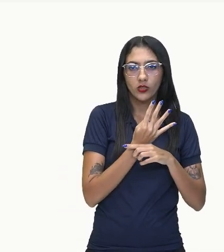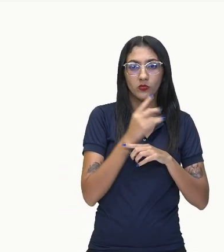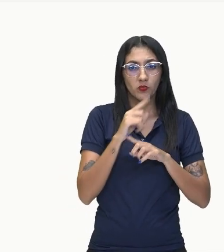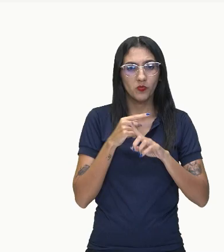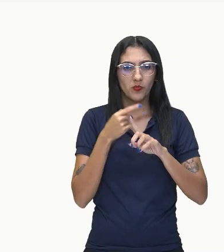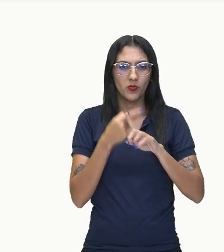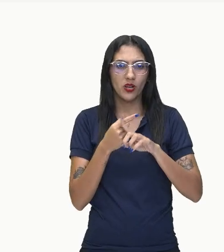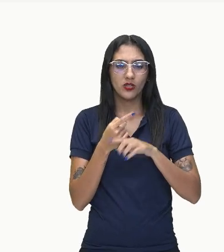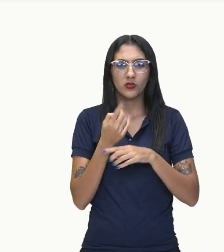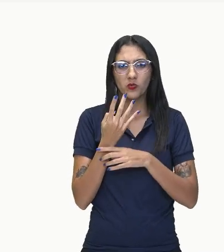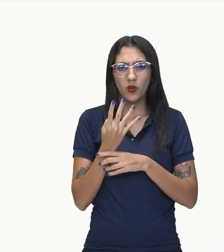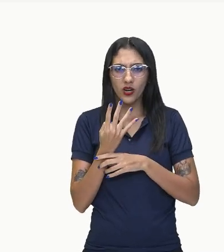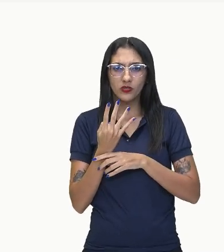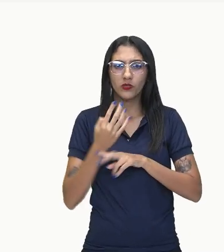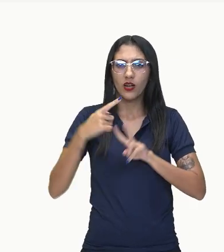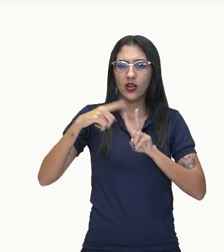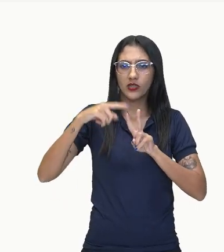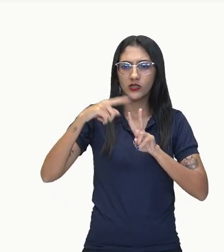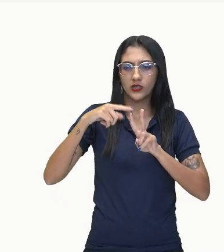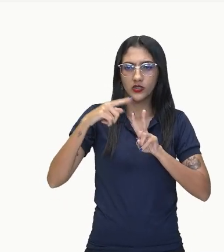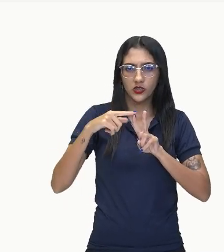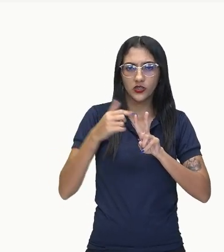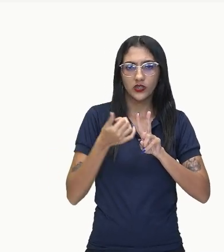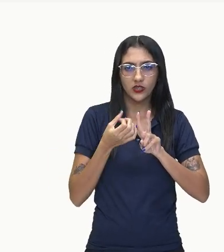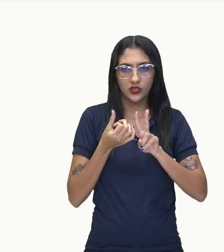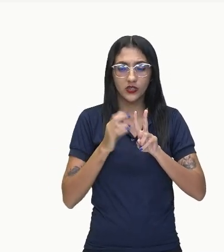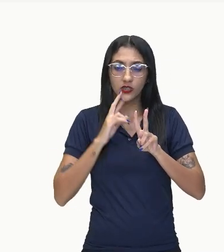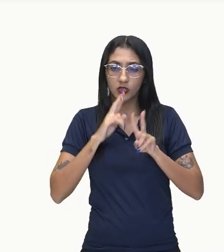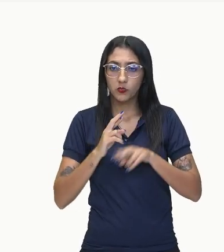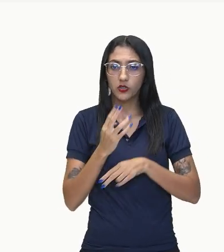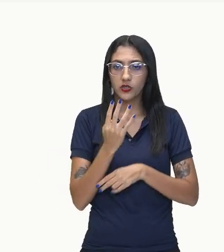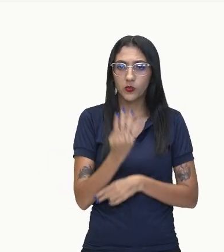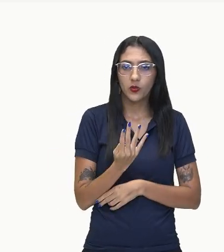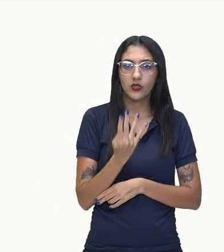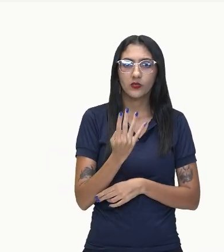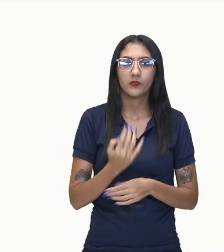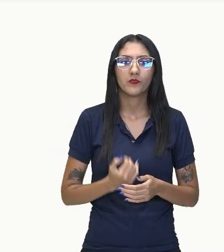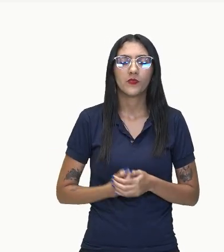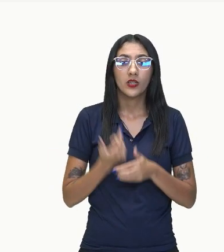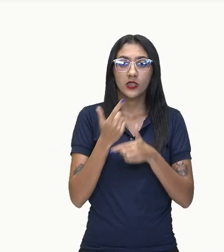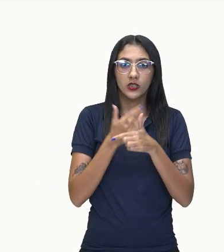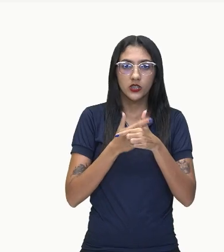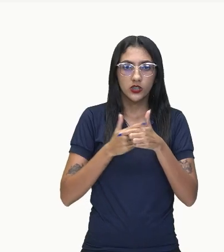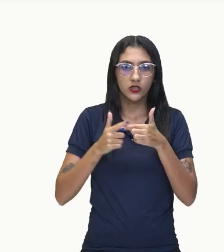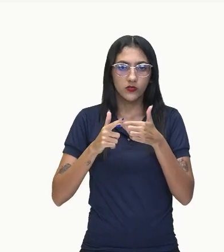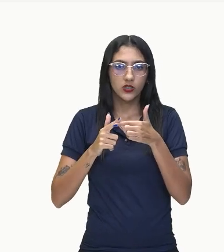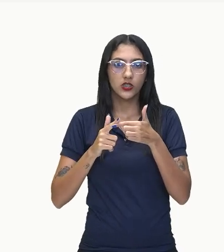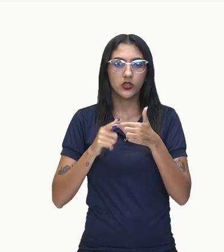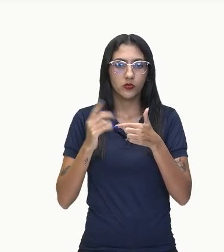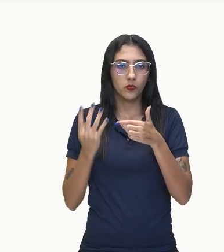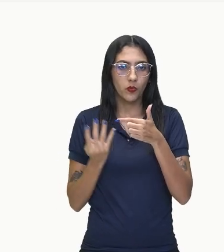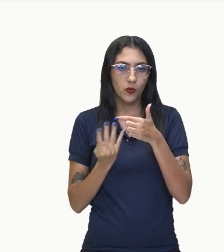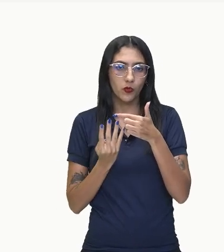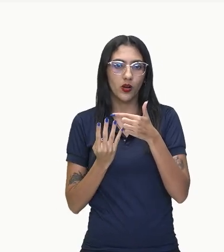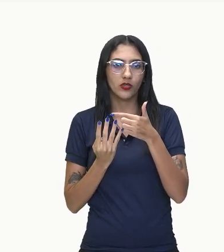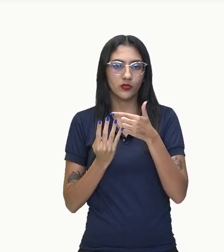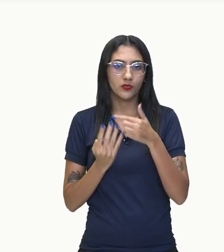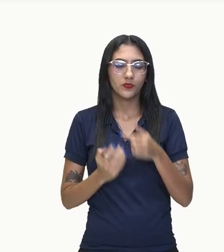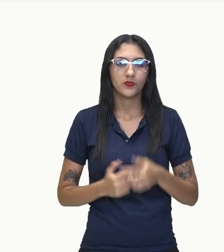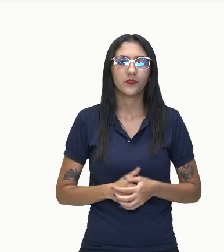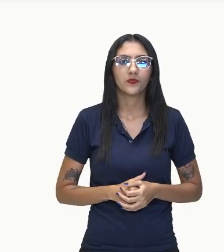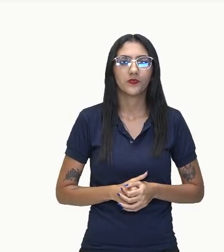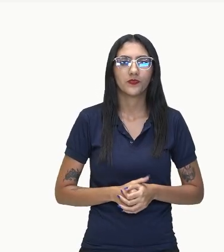ou menos a raiz de 16, que é 4, dividido por 2 vezes 2, que também é